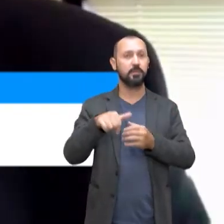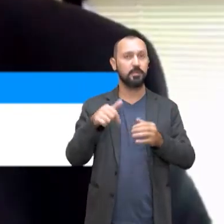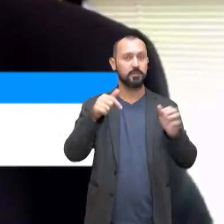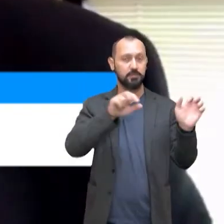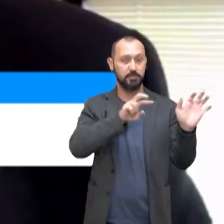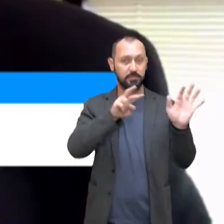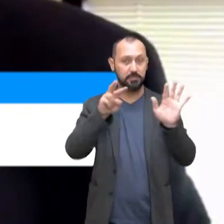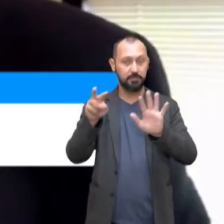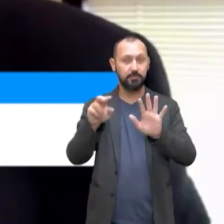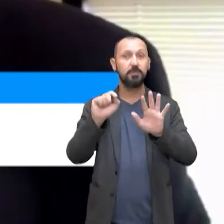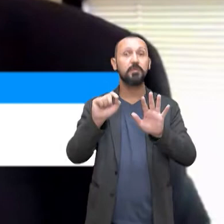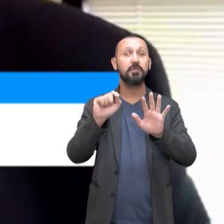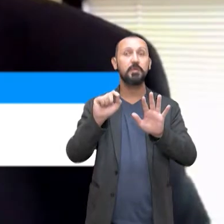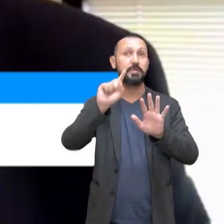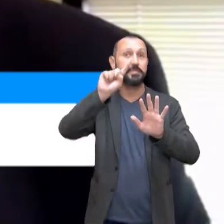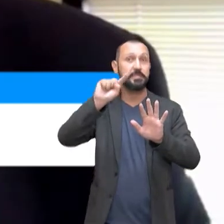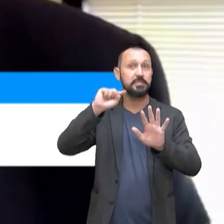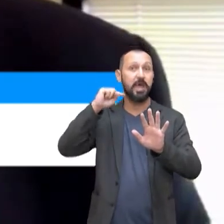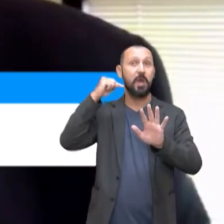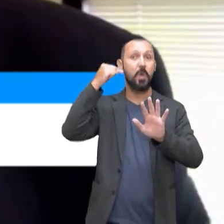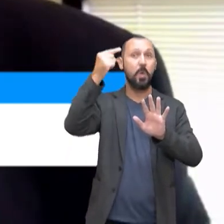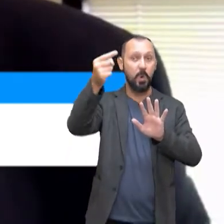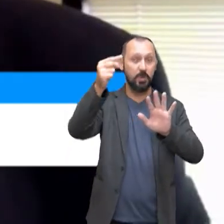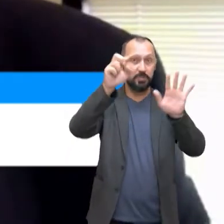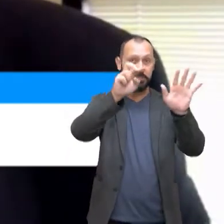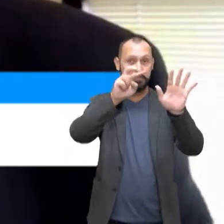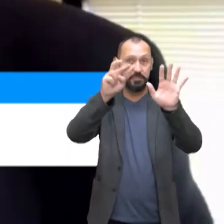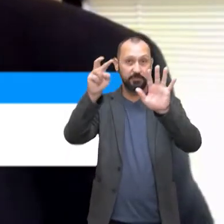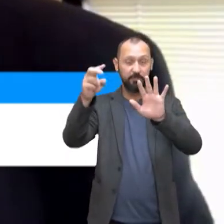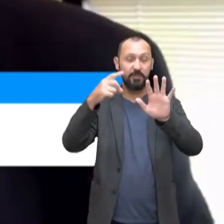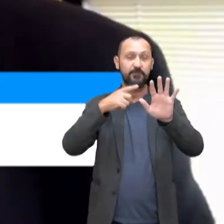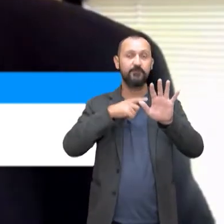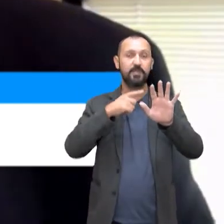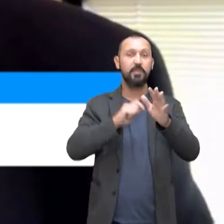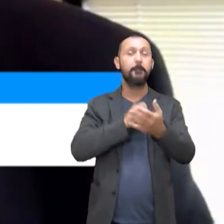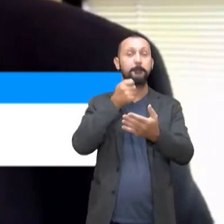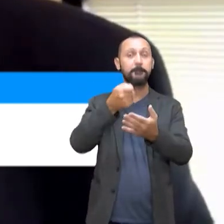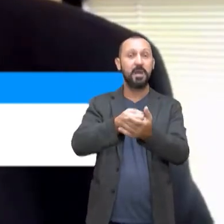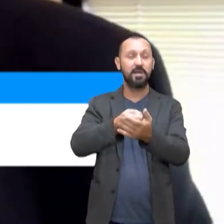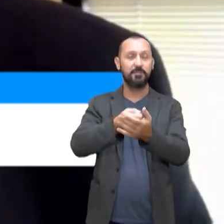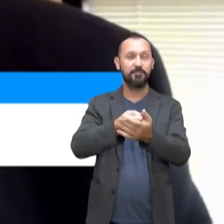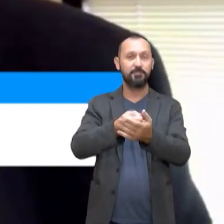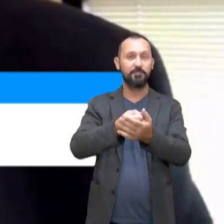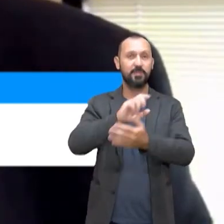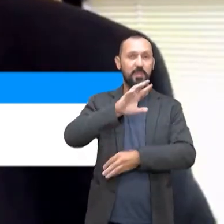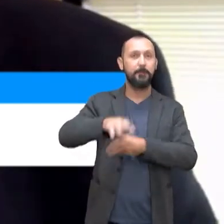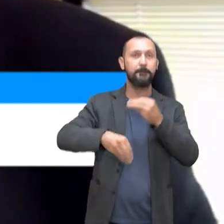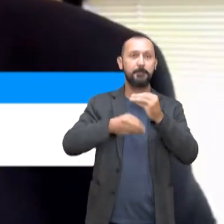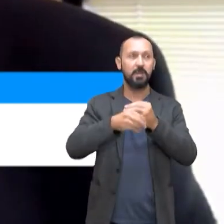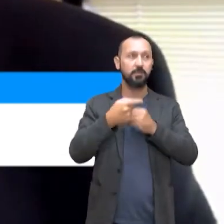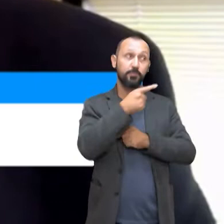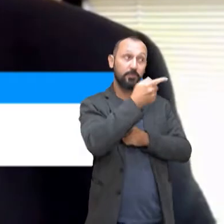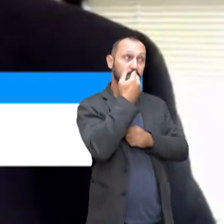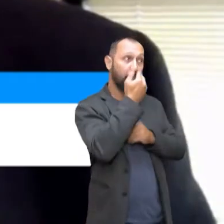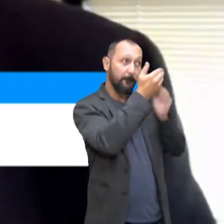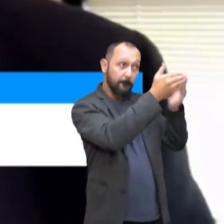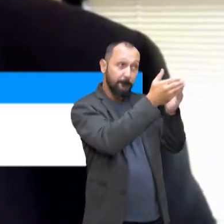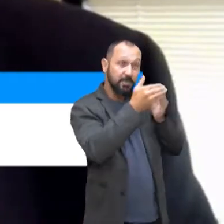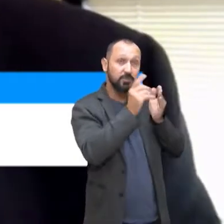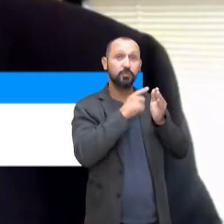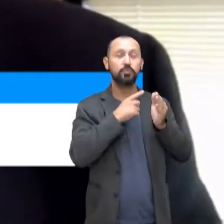semana é de que na semana que vem, numa folha suplementar, conforme a solicitação da Vossa Senhoria, todos